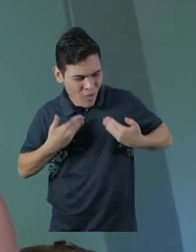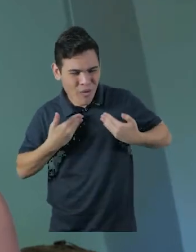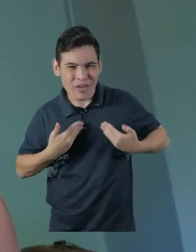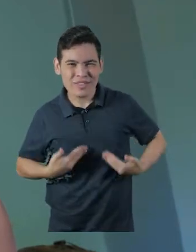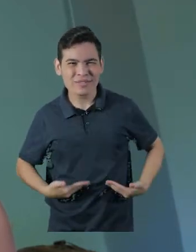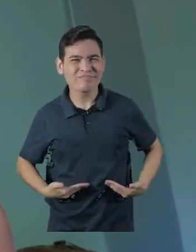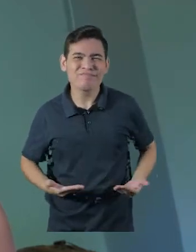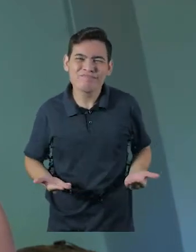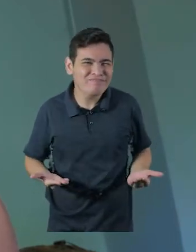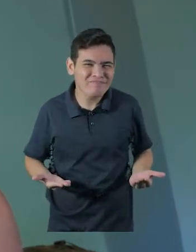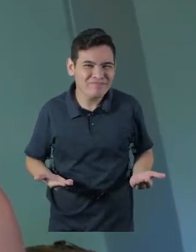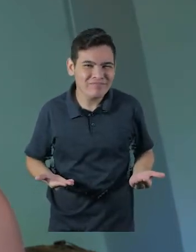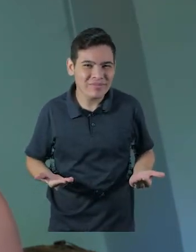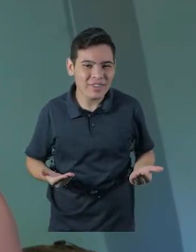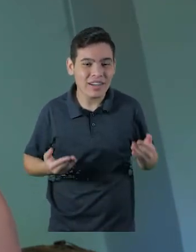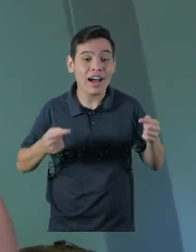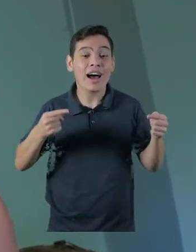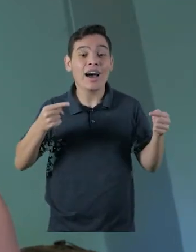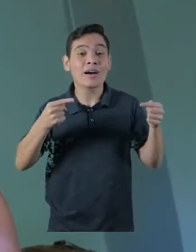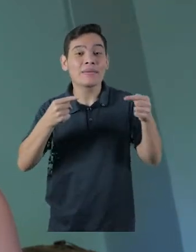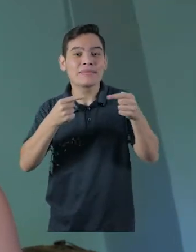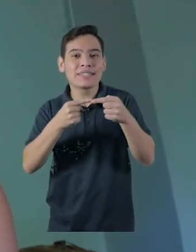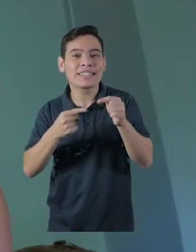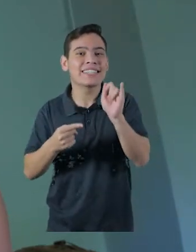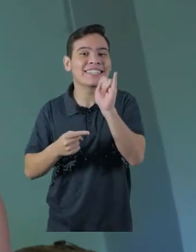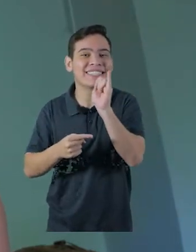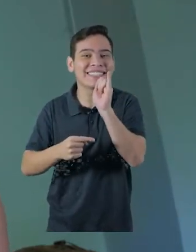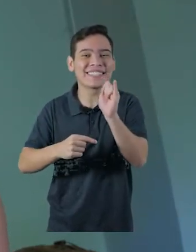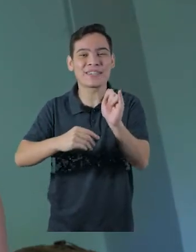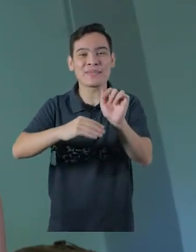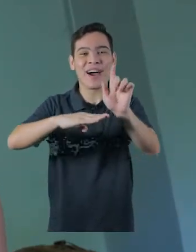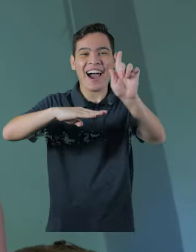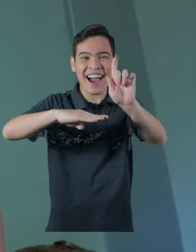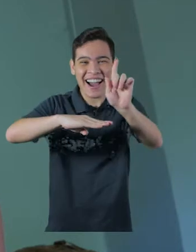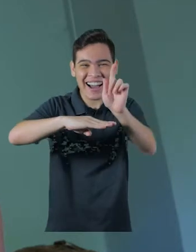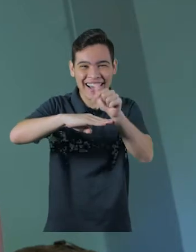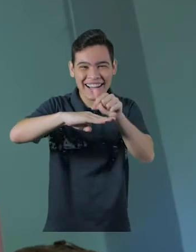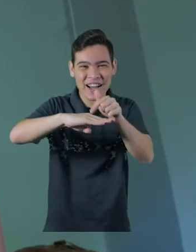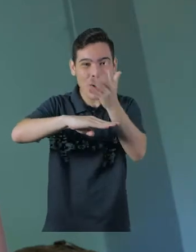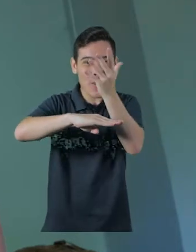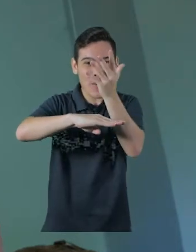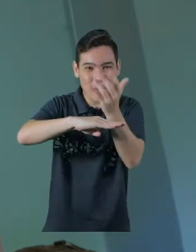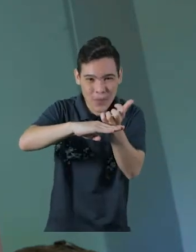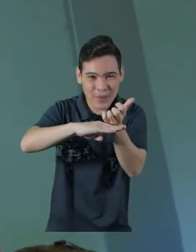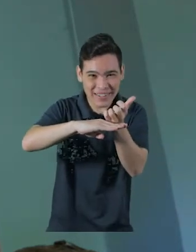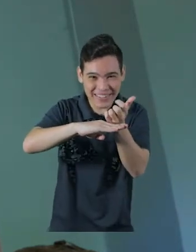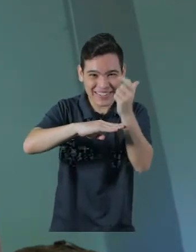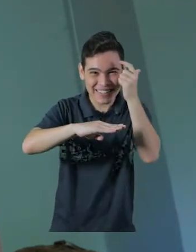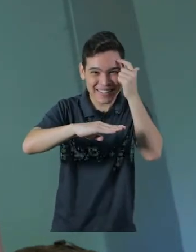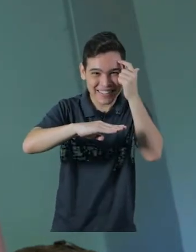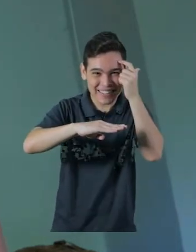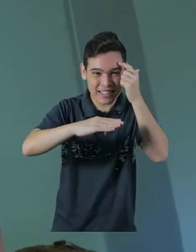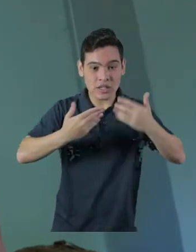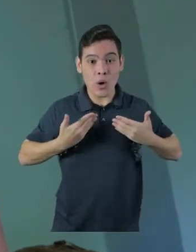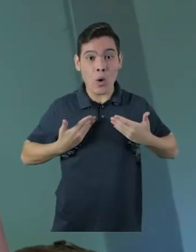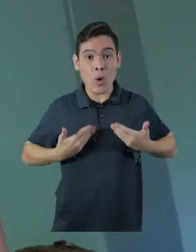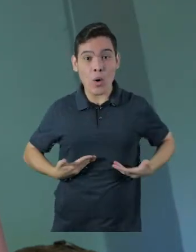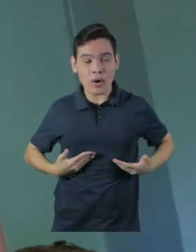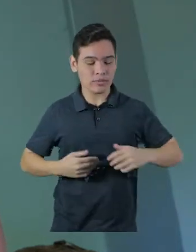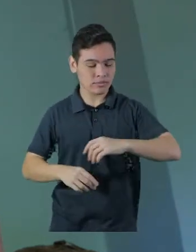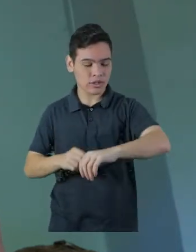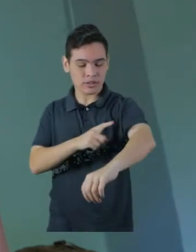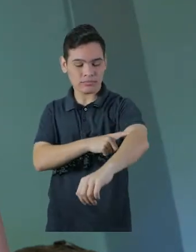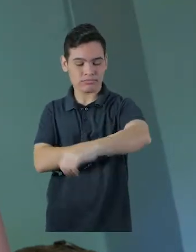que é a fisicalidade? A fisicalidade se refere às leis físicas básicas da mecânica dos corpos,